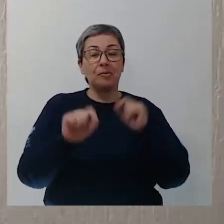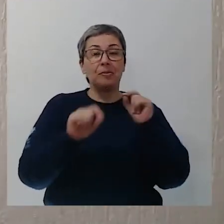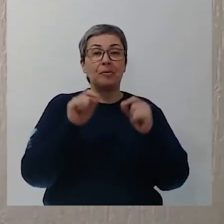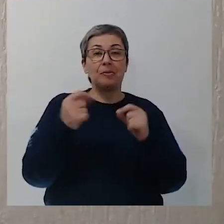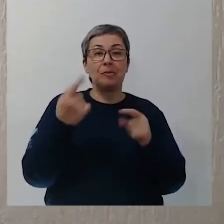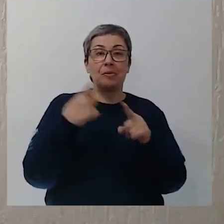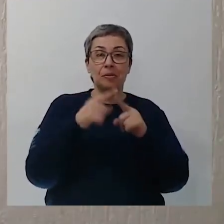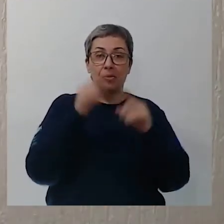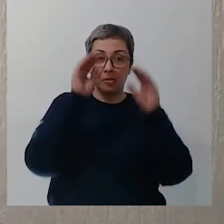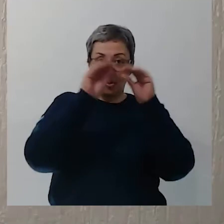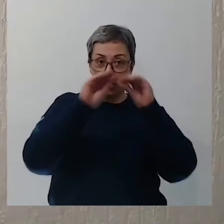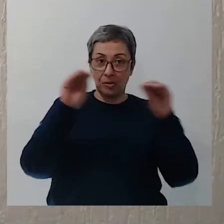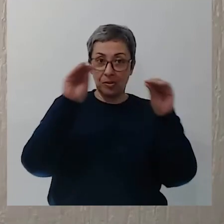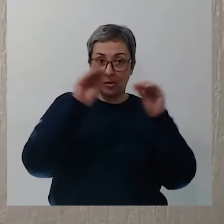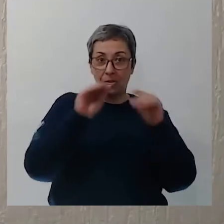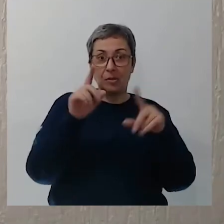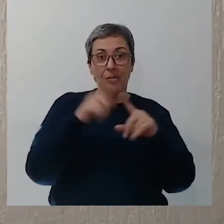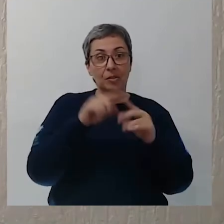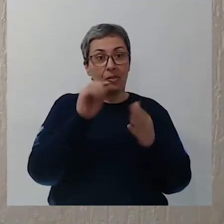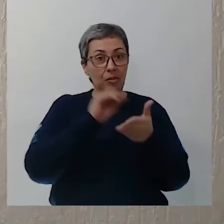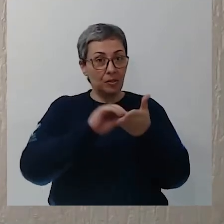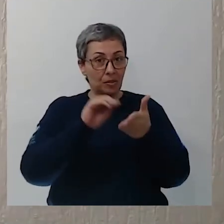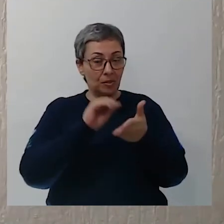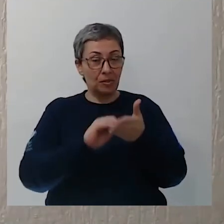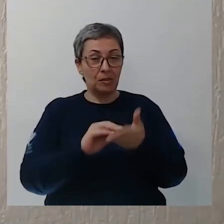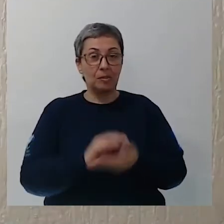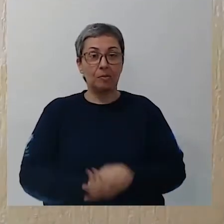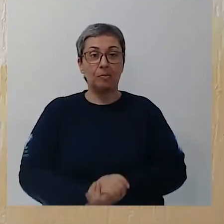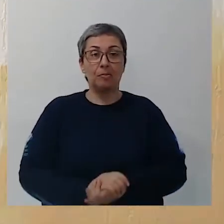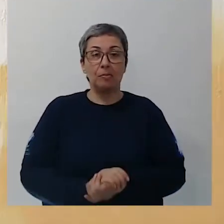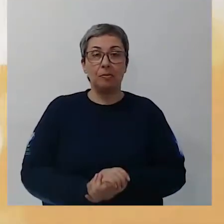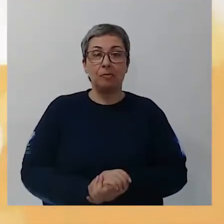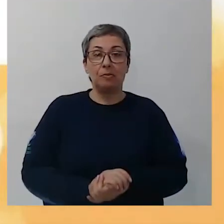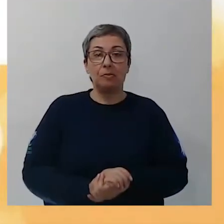então, vou colocar escritinho aí para vocês, então anota aí.